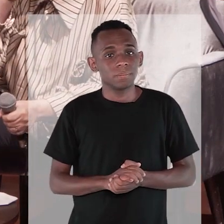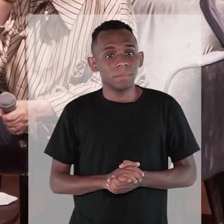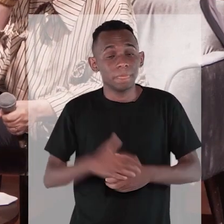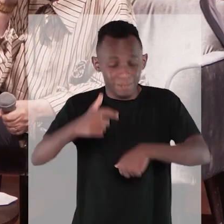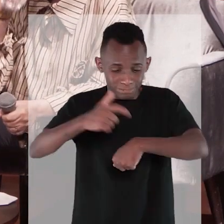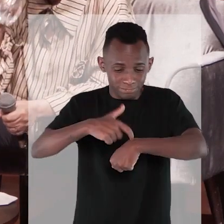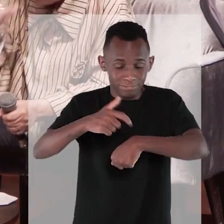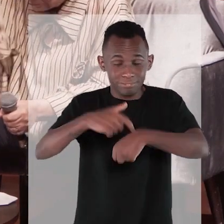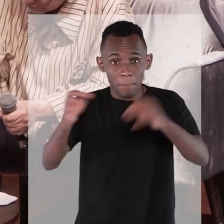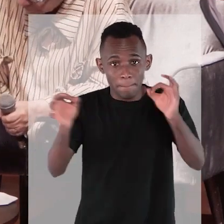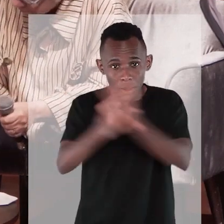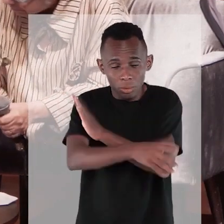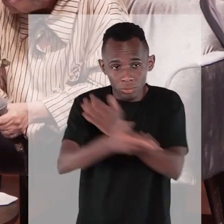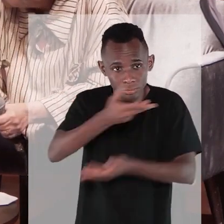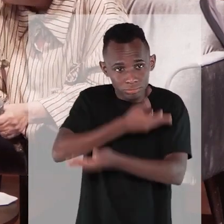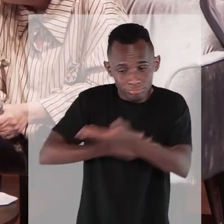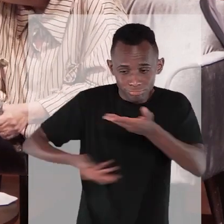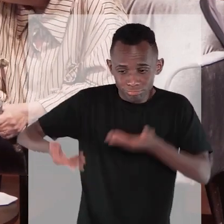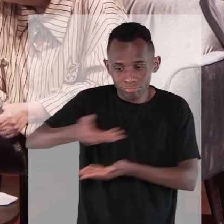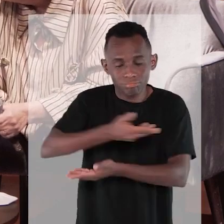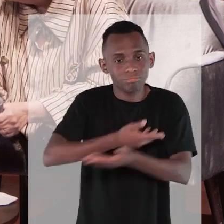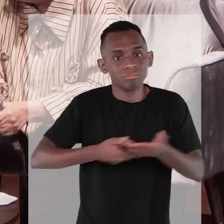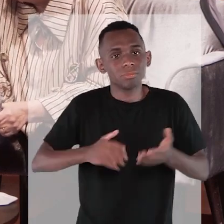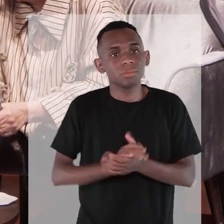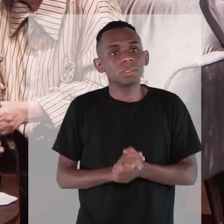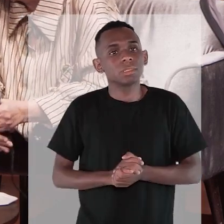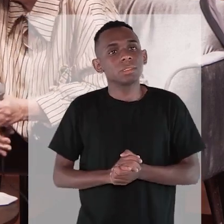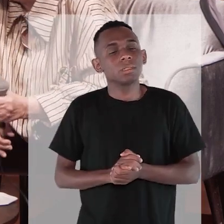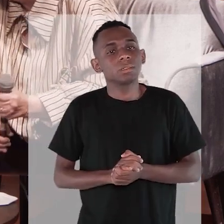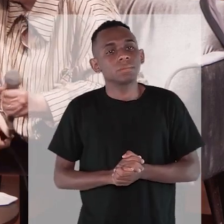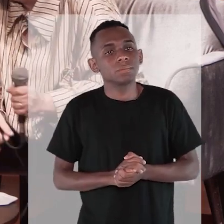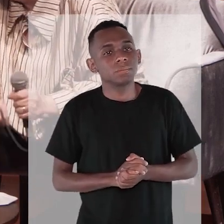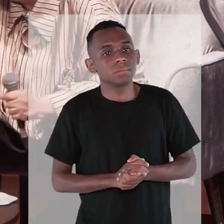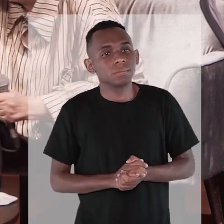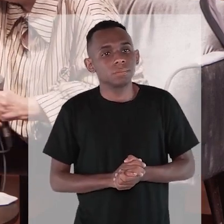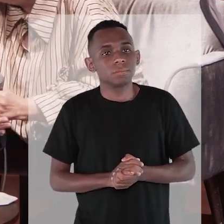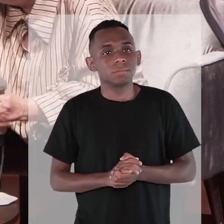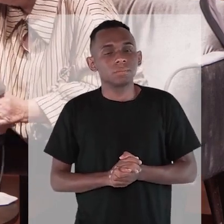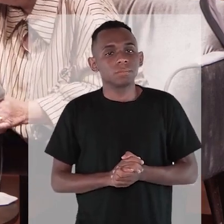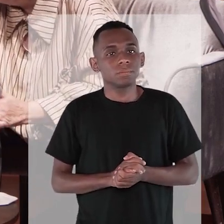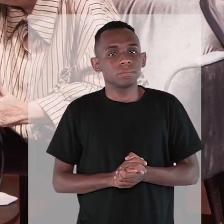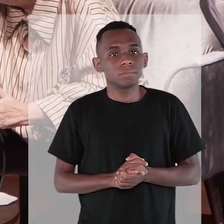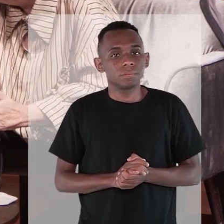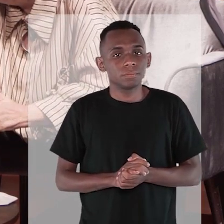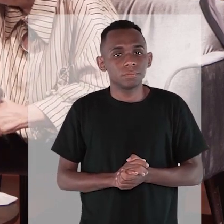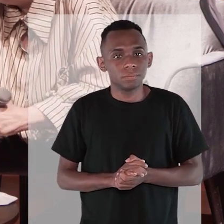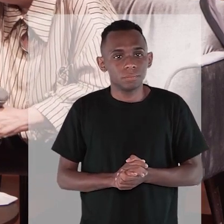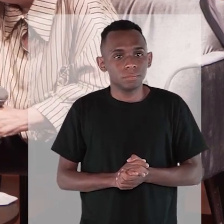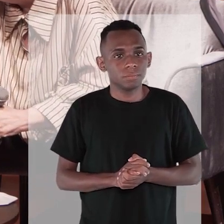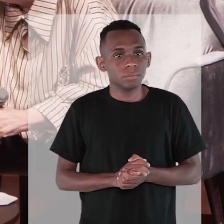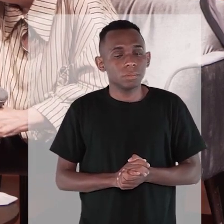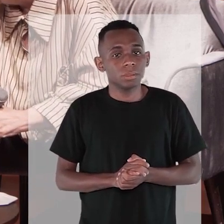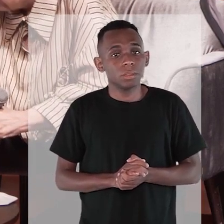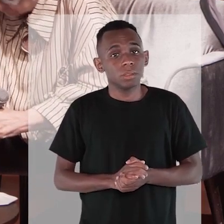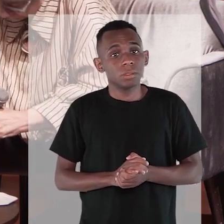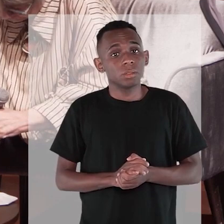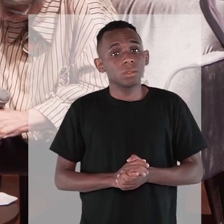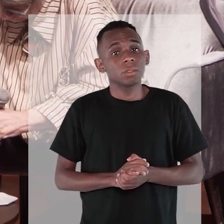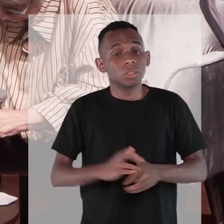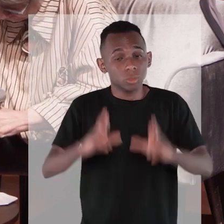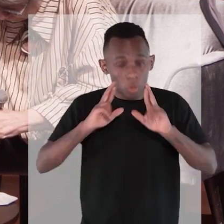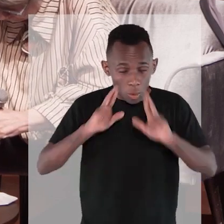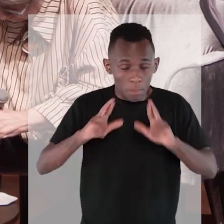ao final desse papo, né? A gente, desejar aqui de público o pleno restabelecimento do